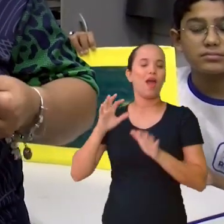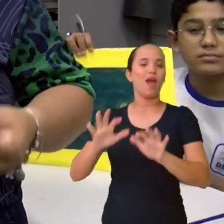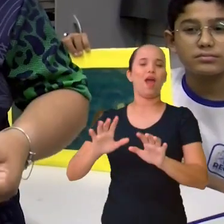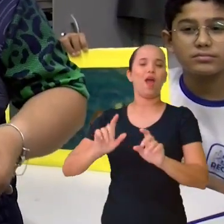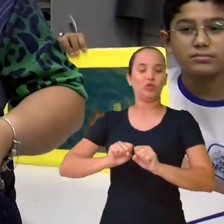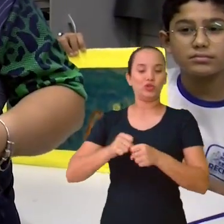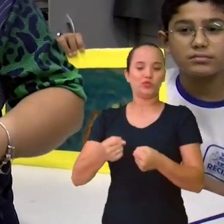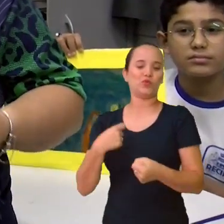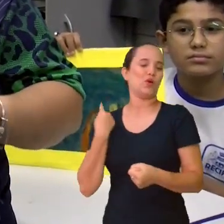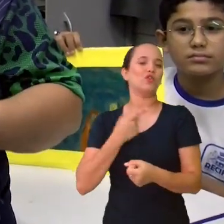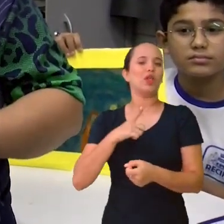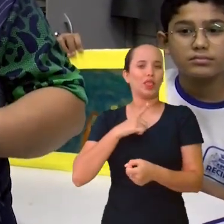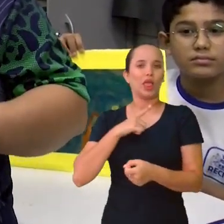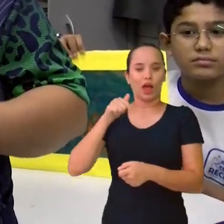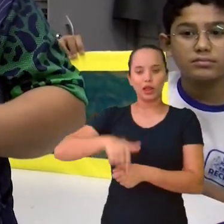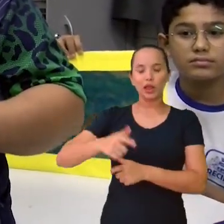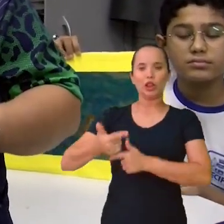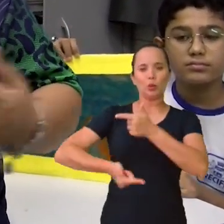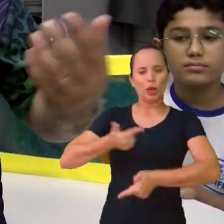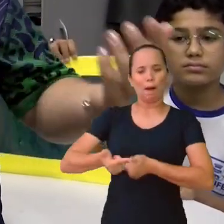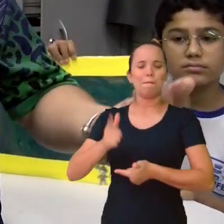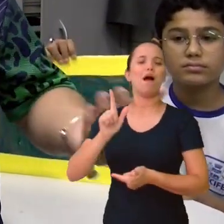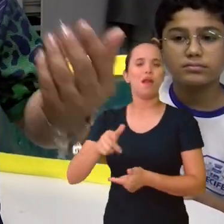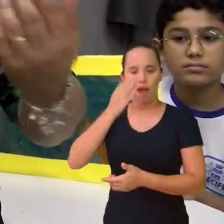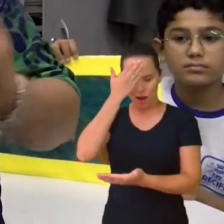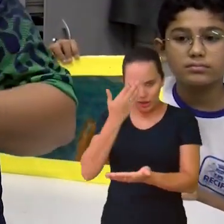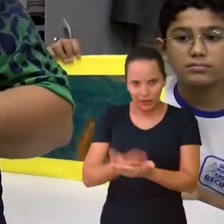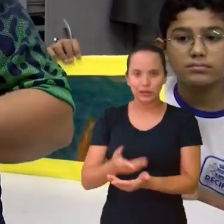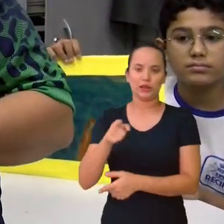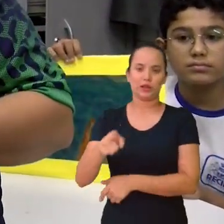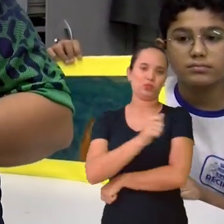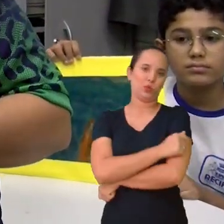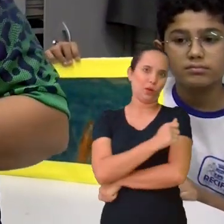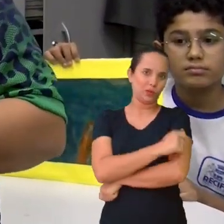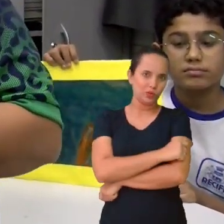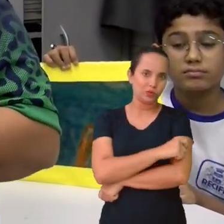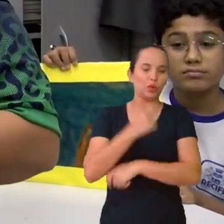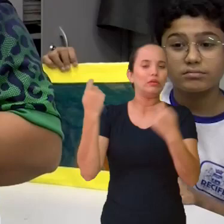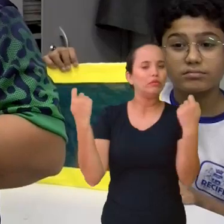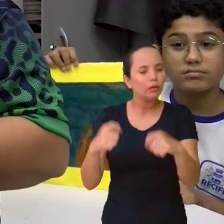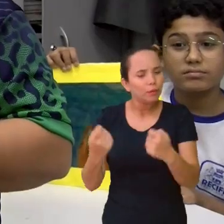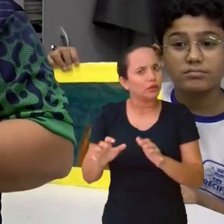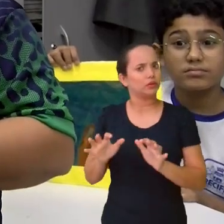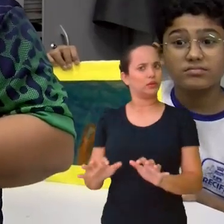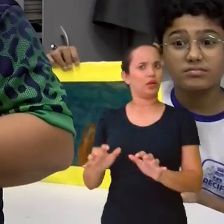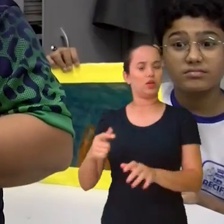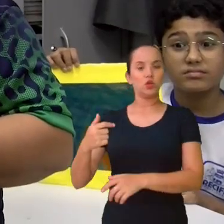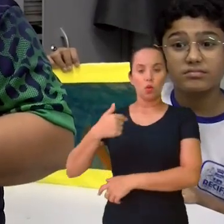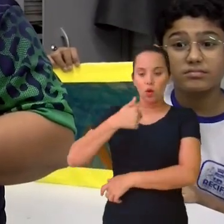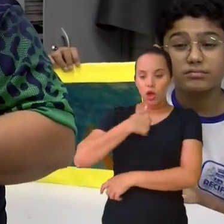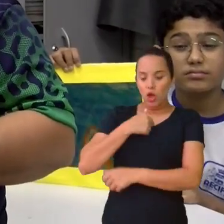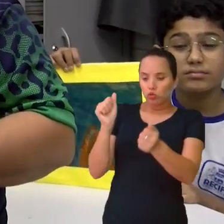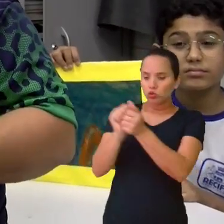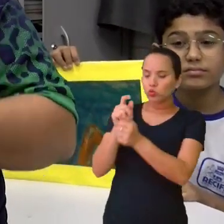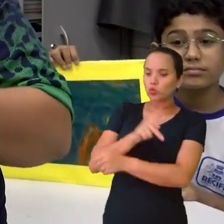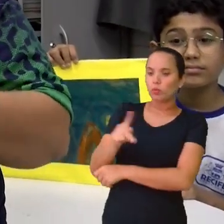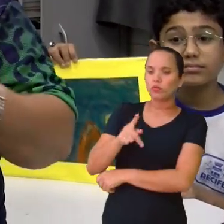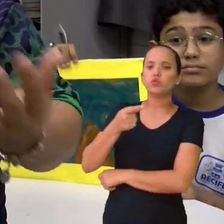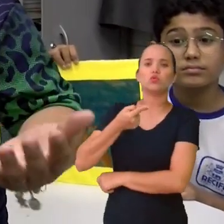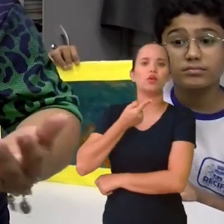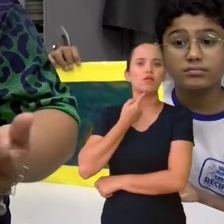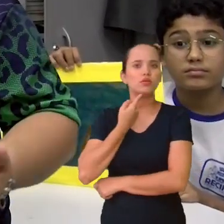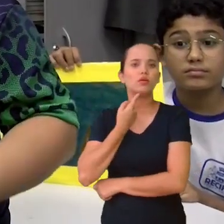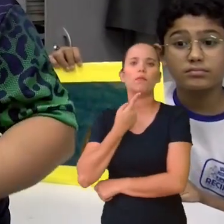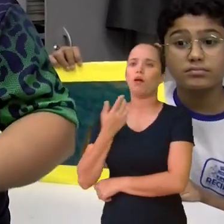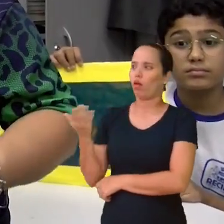de acreditar. Então, é isso que a gente precisa. Então, da mesma forma que eu e a professora Elizabeth faz esse